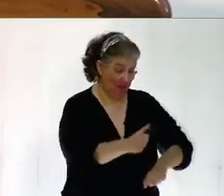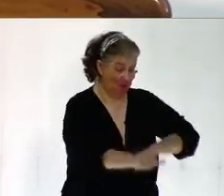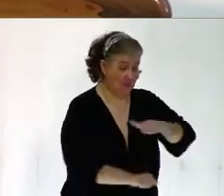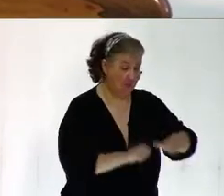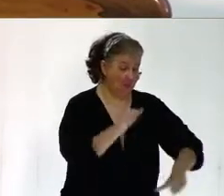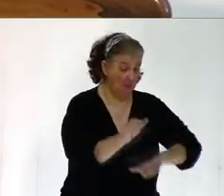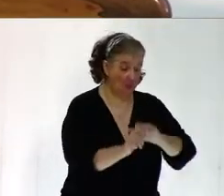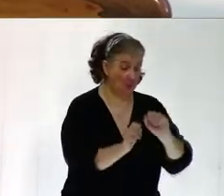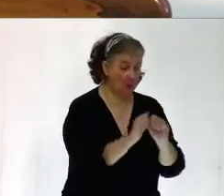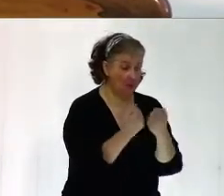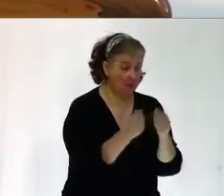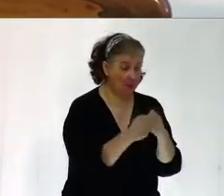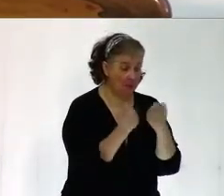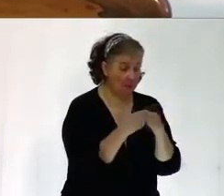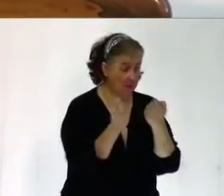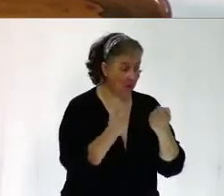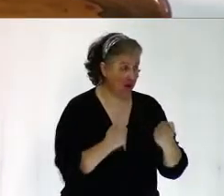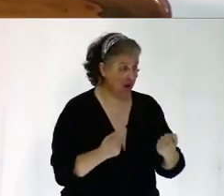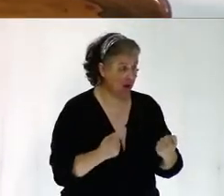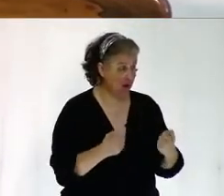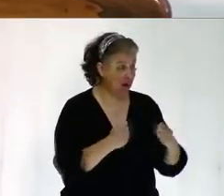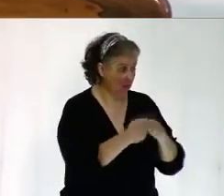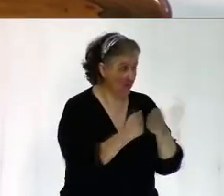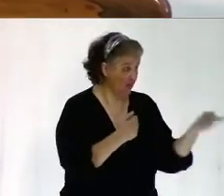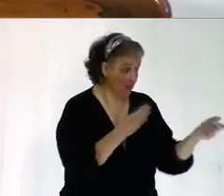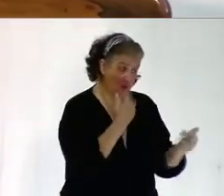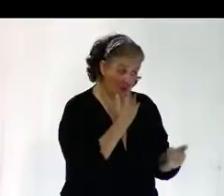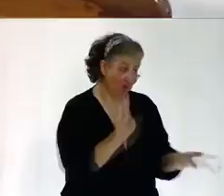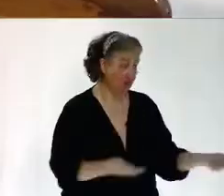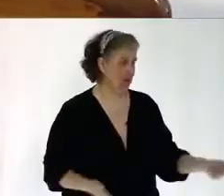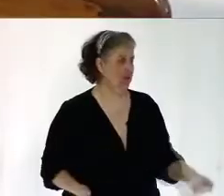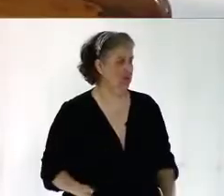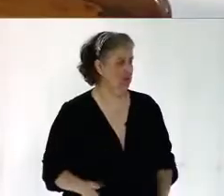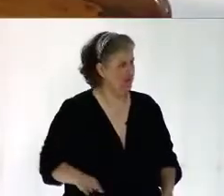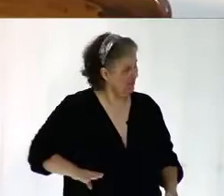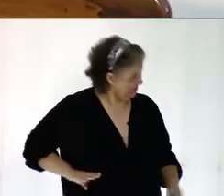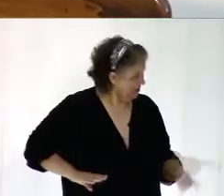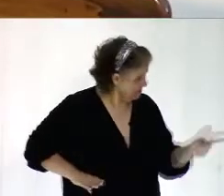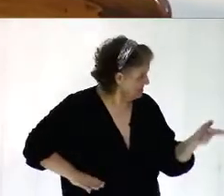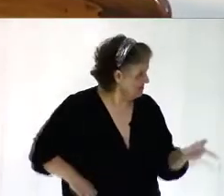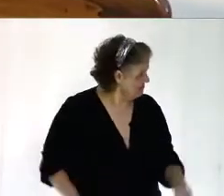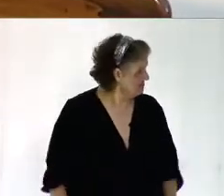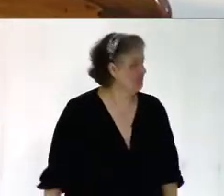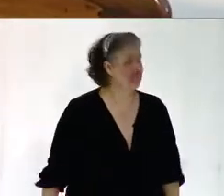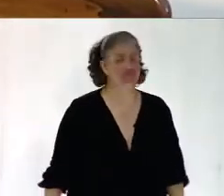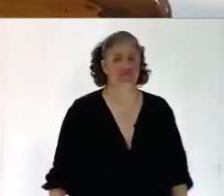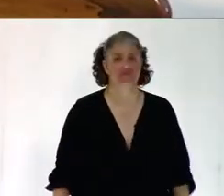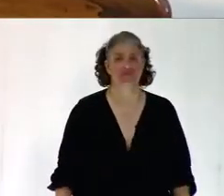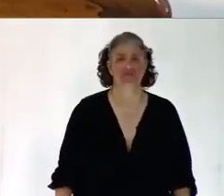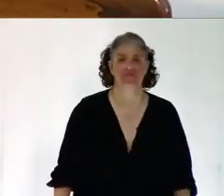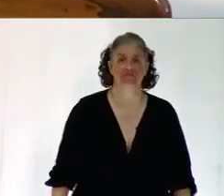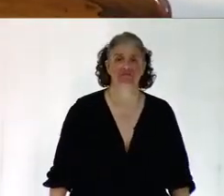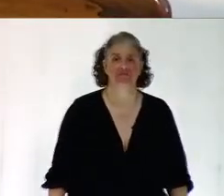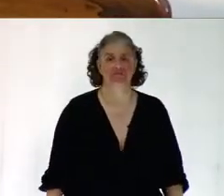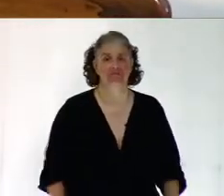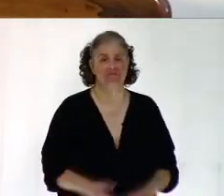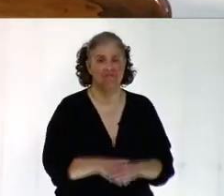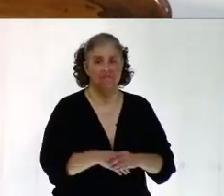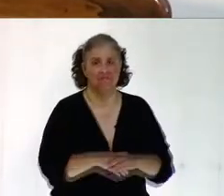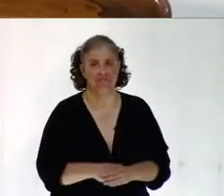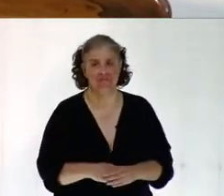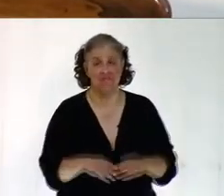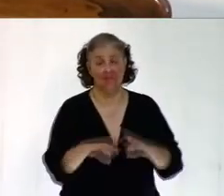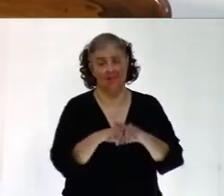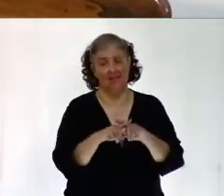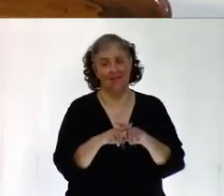pães manda que estas pedras se transformem em pães eu sei que você está com fome e